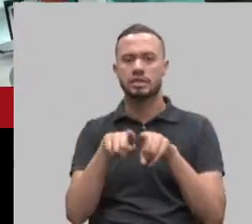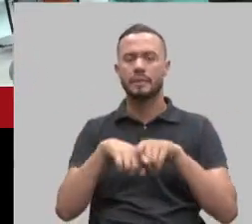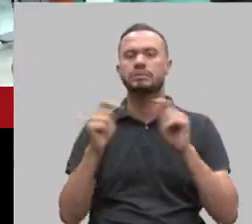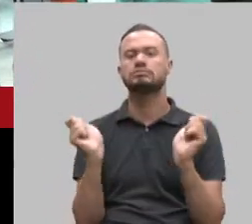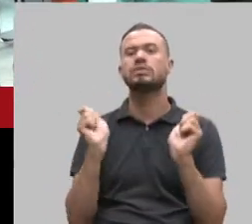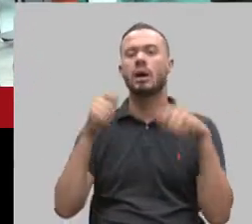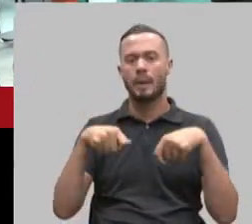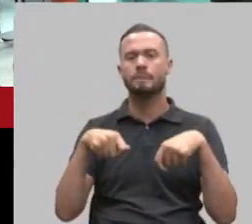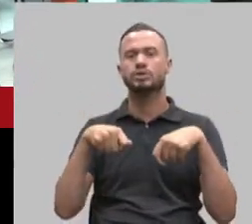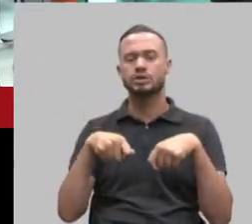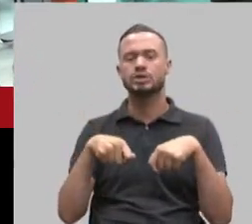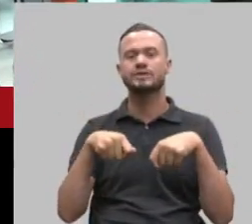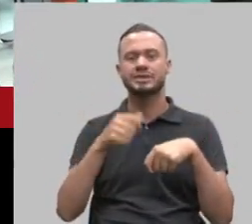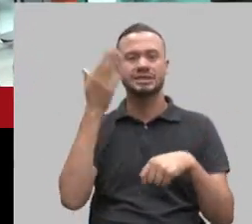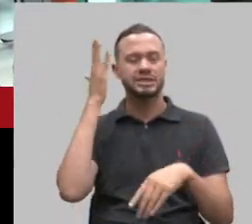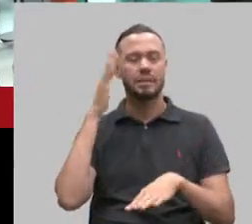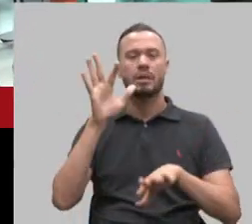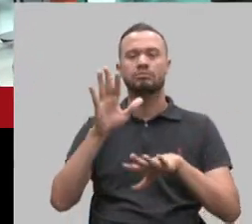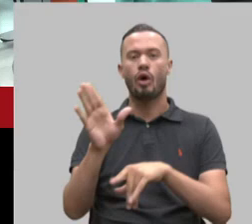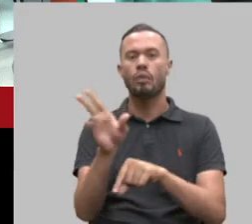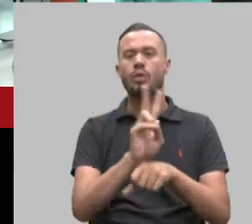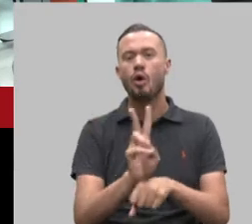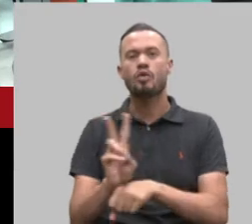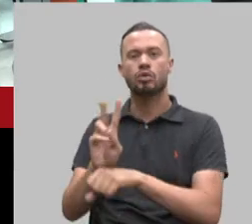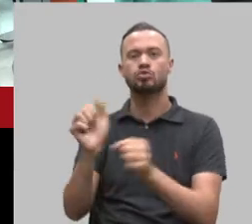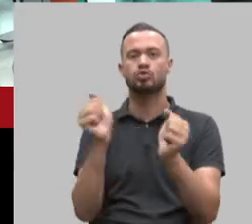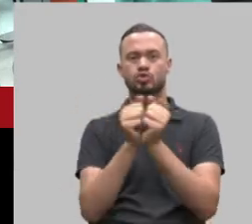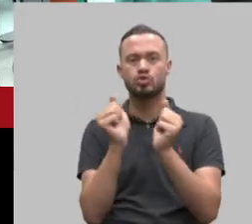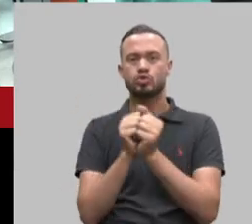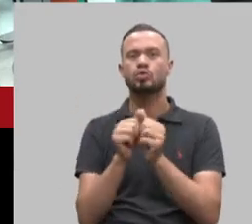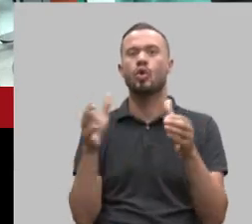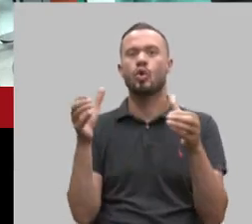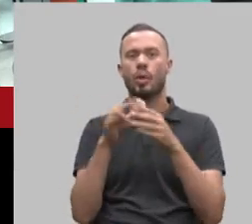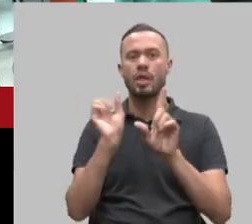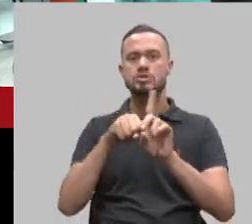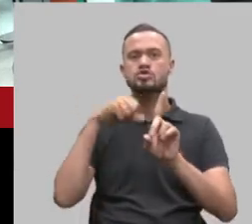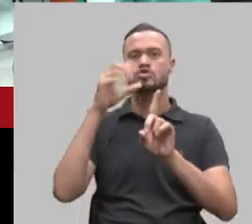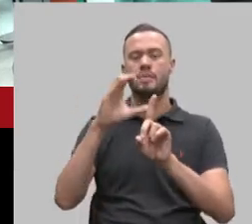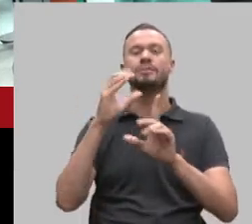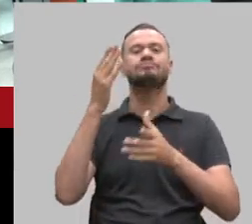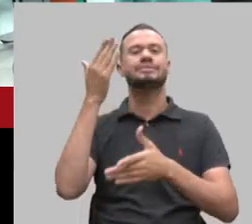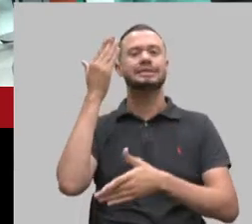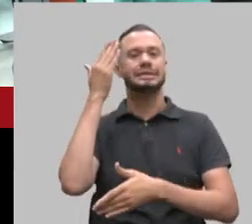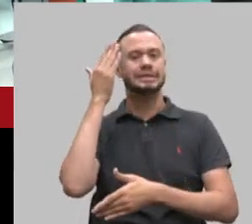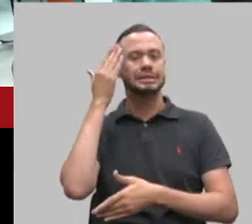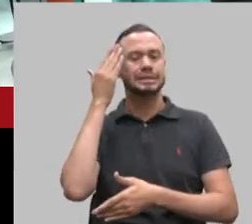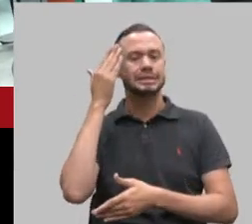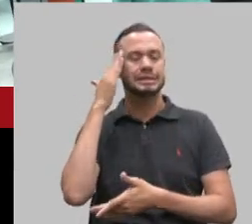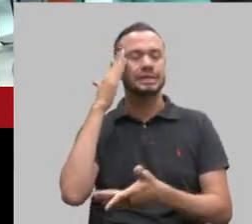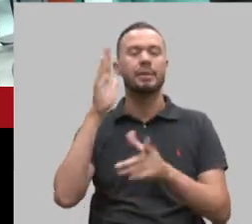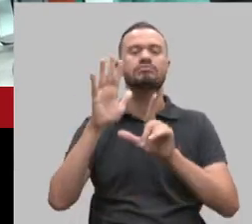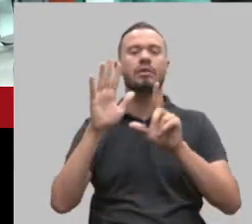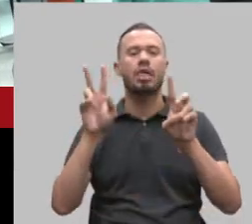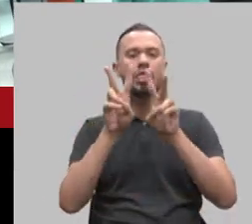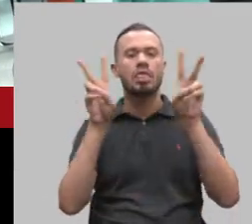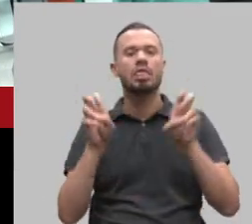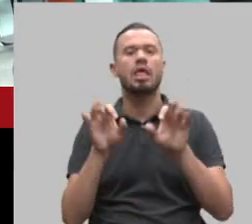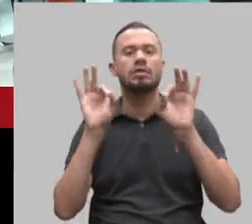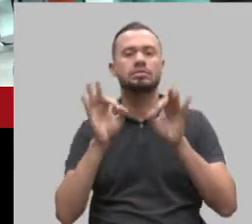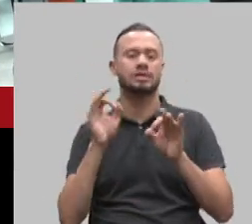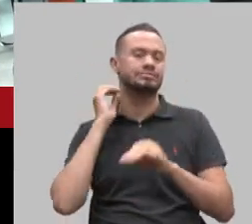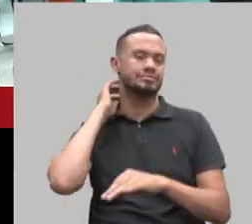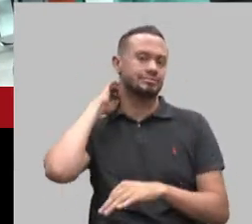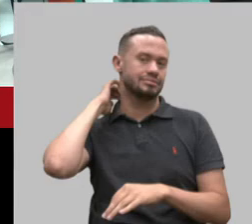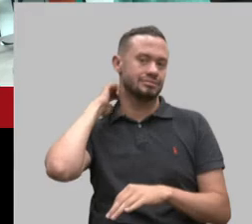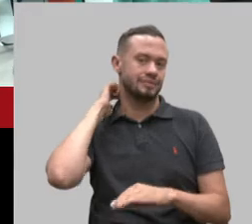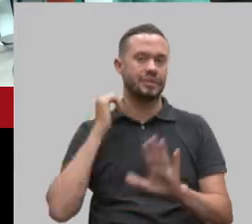da Coordenação cabe a coordenação junto com a Superintendência eh trazer esses assuntos então a proposta ela não fala da capacitação dos